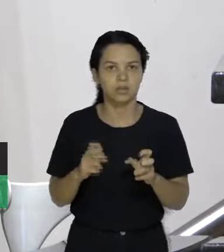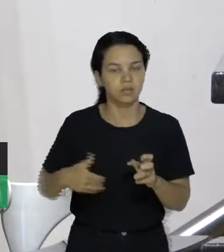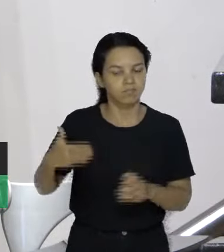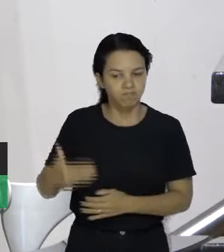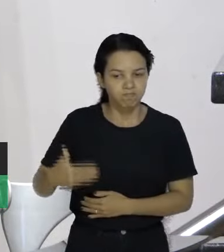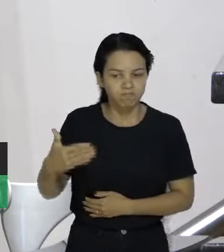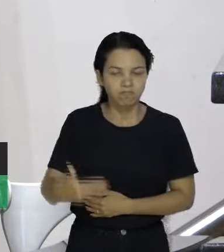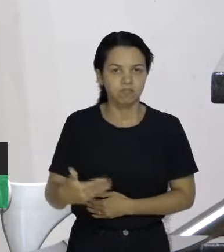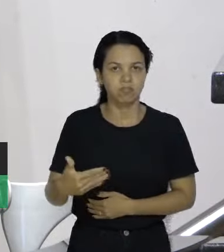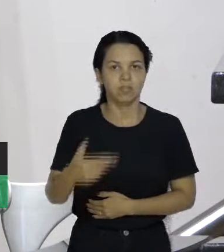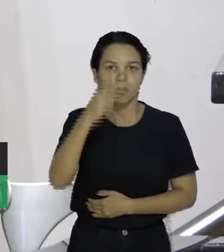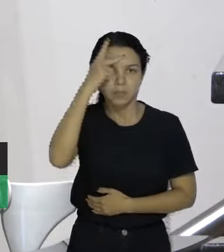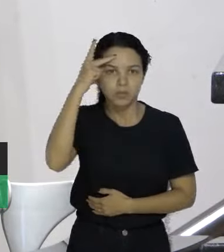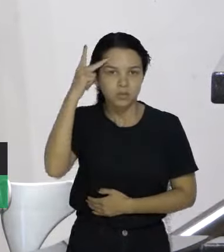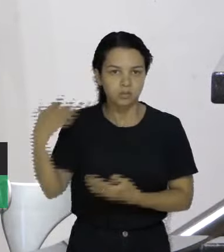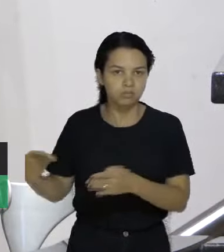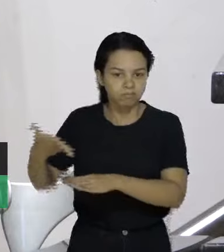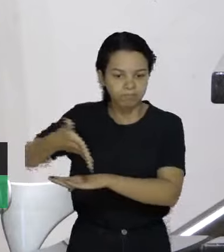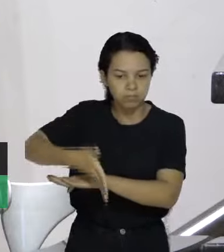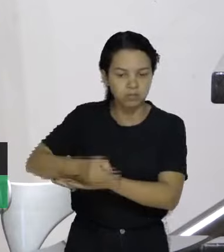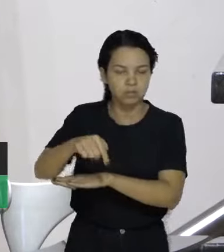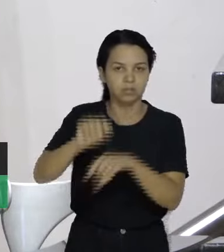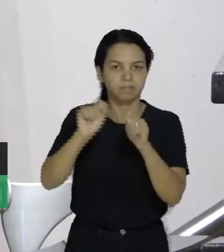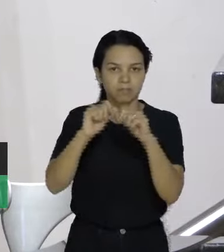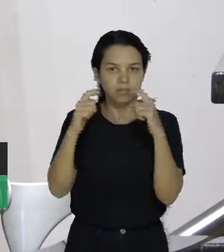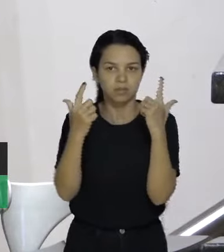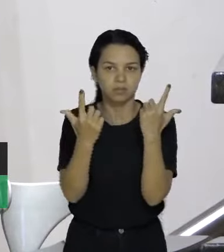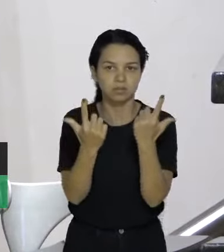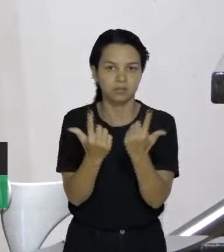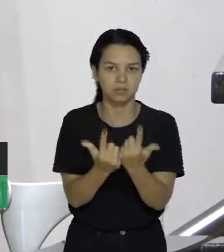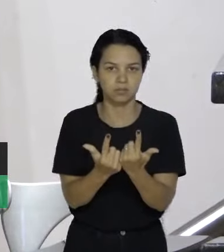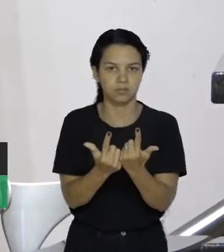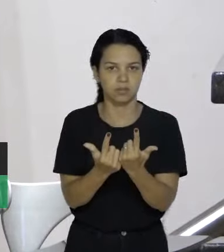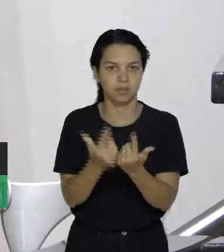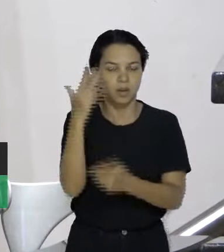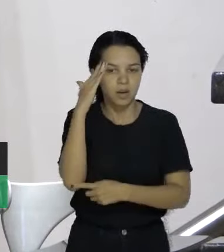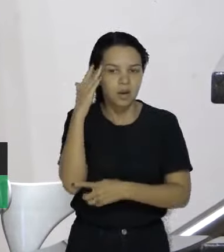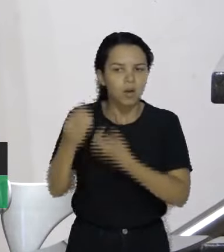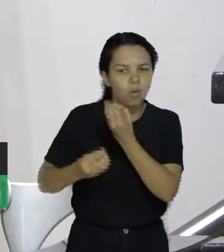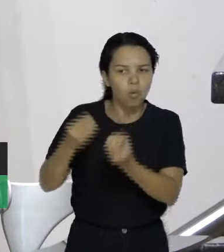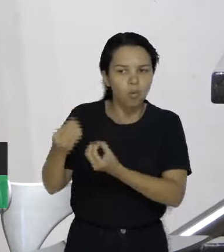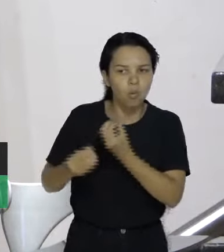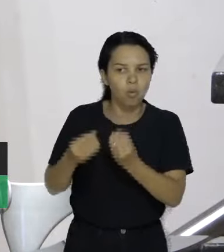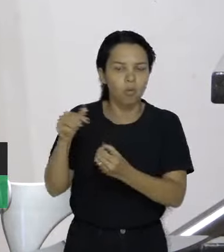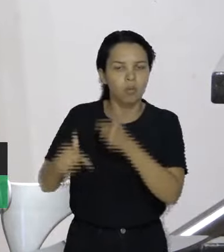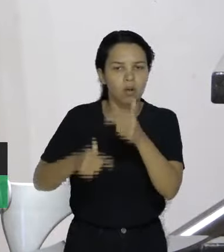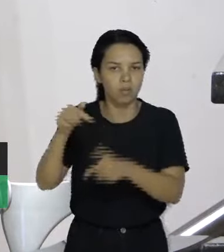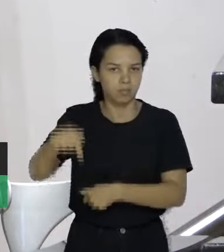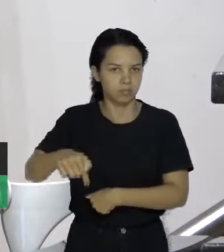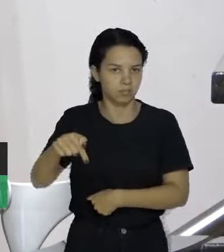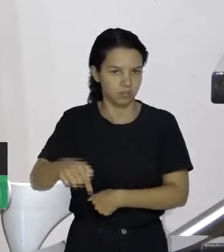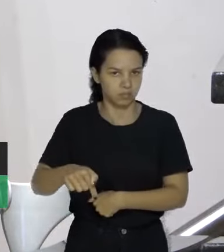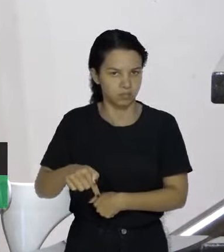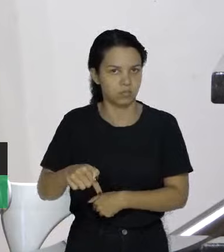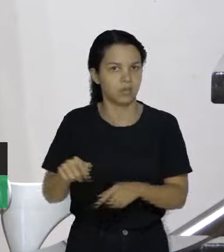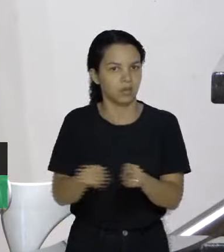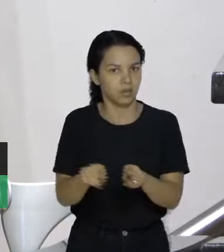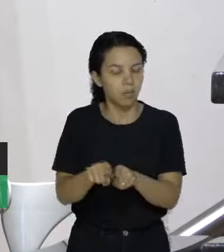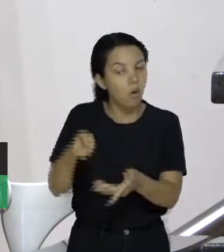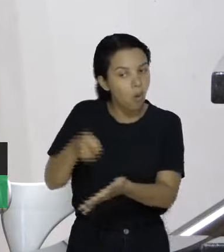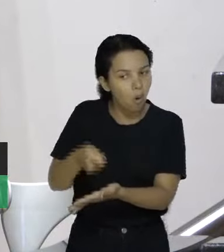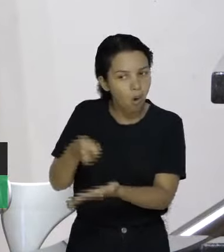têm buscado a Assembleia Legislativa para compreender o seu funcionamento para poder cobrar